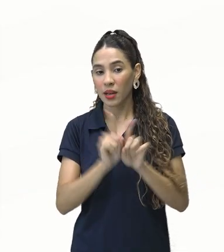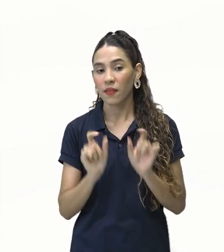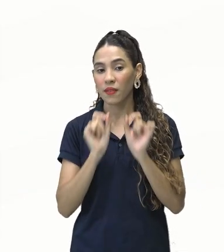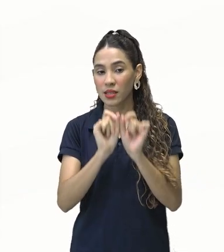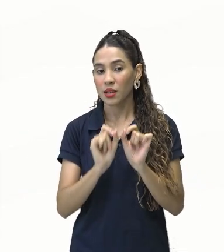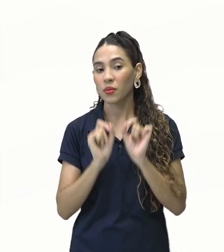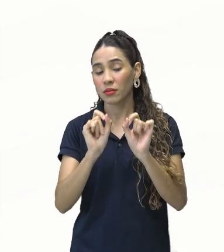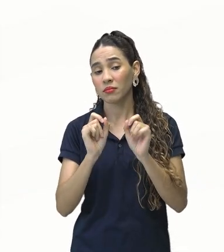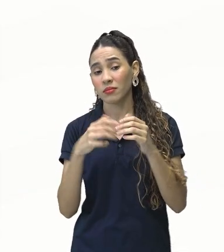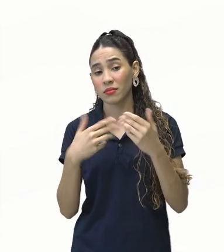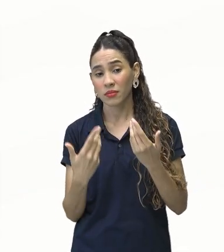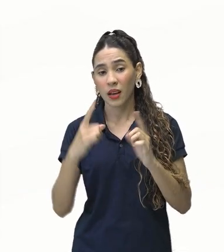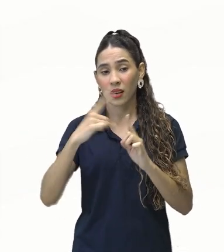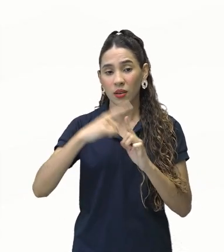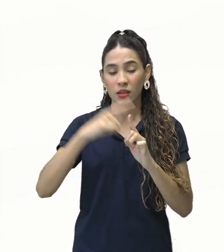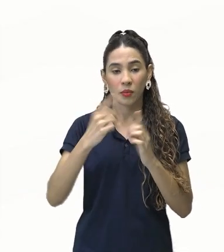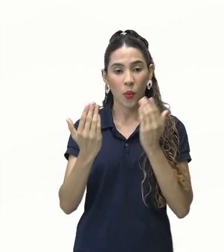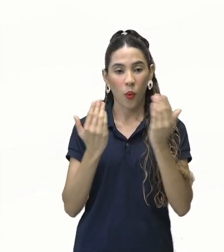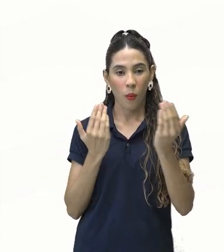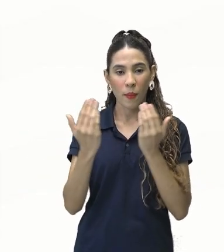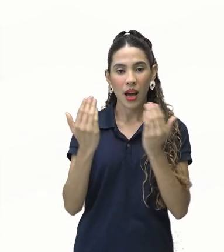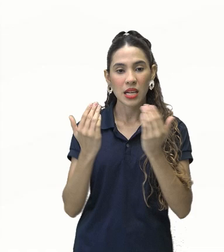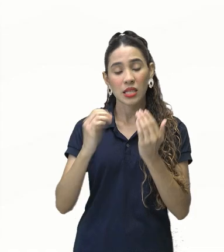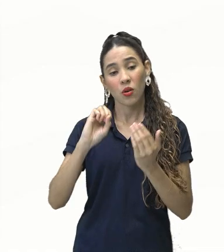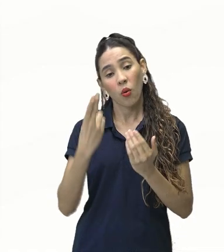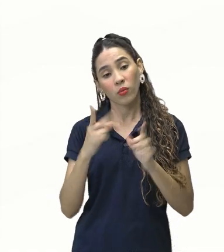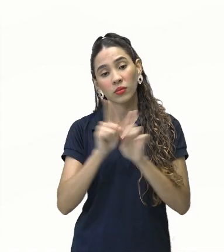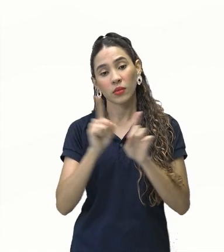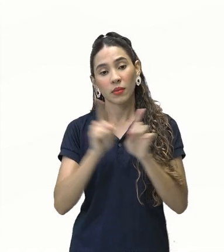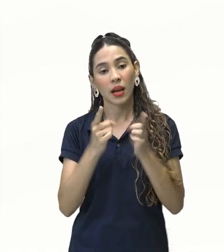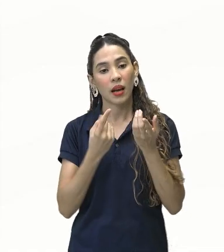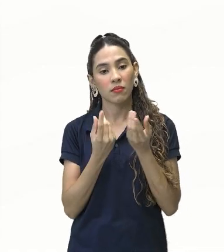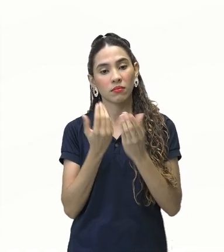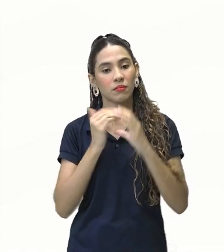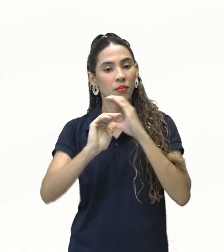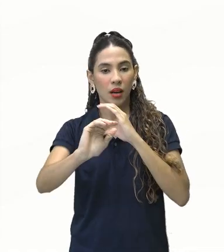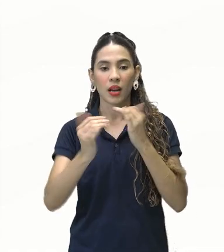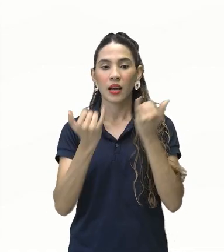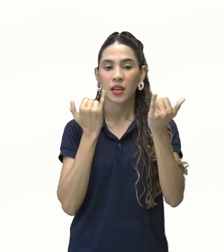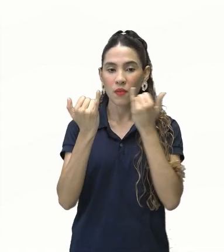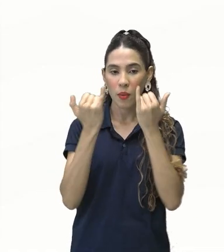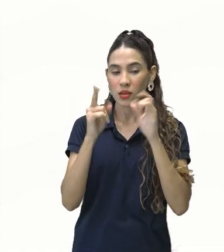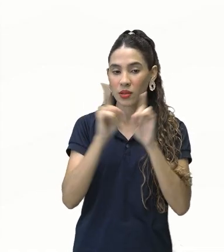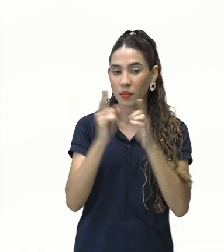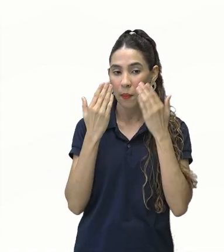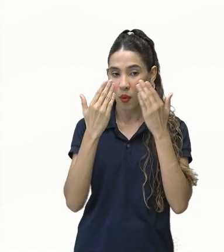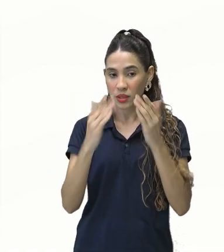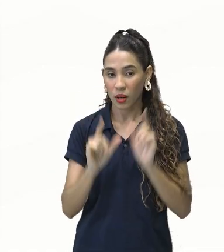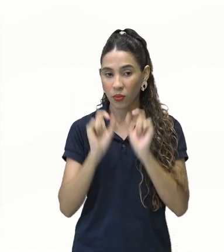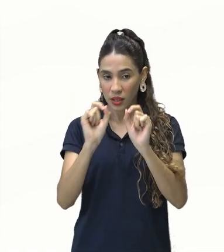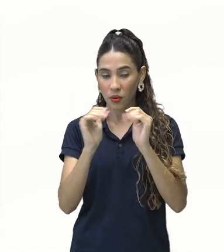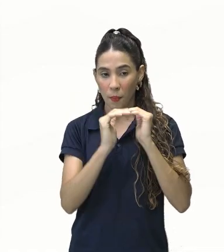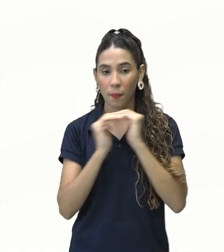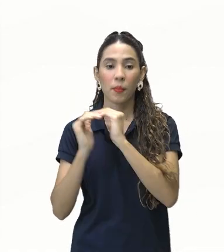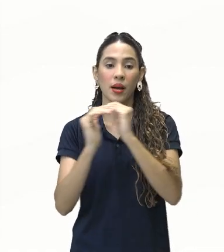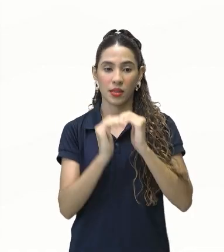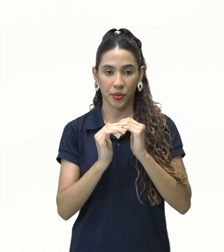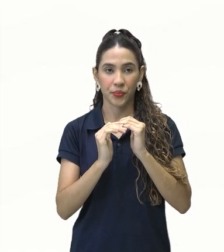fazer algum tipo de comparação ou repassar ali uma informação, mostrar um